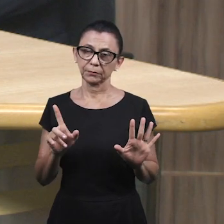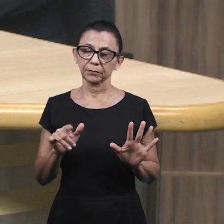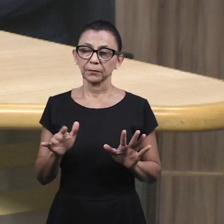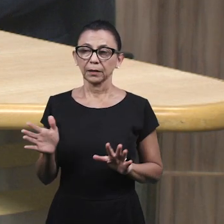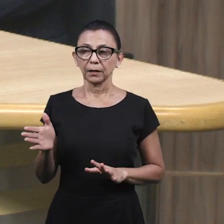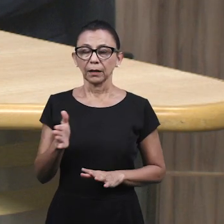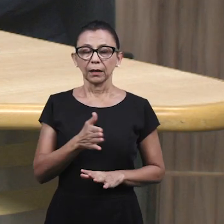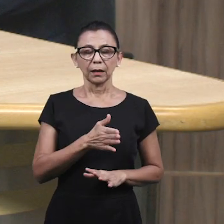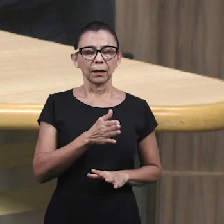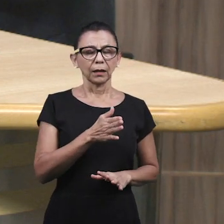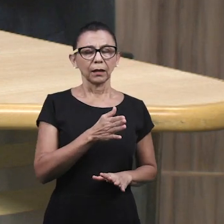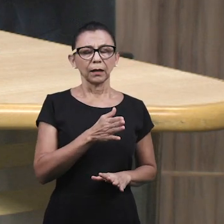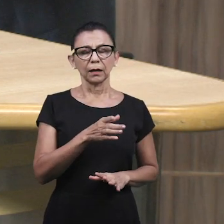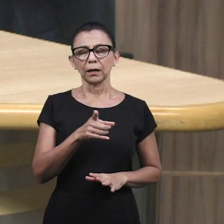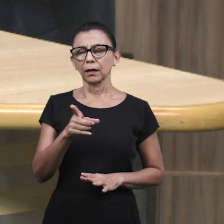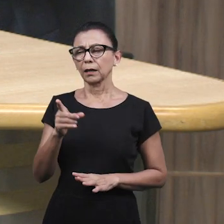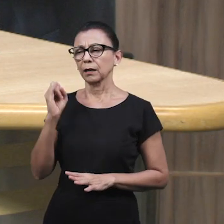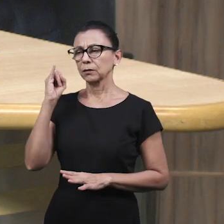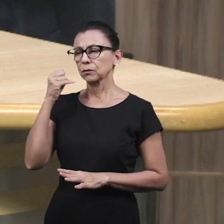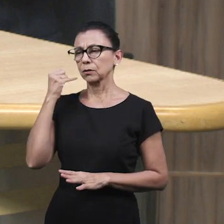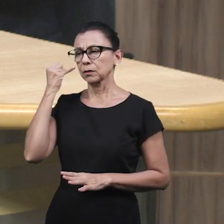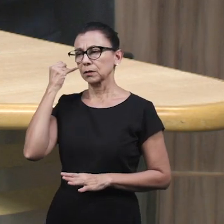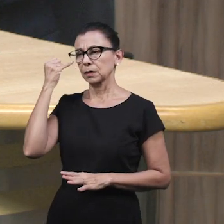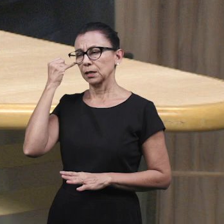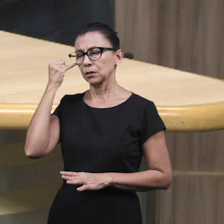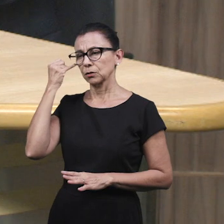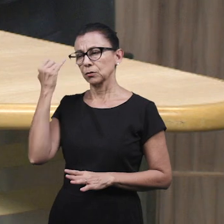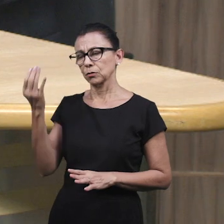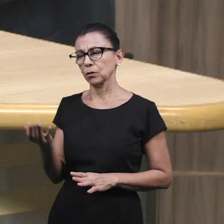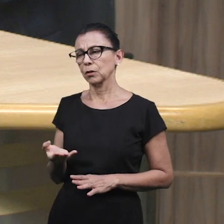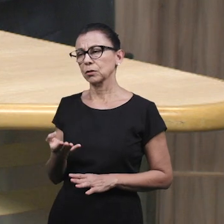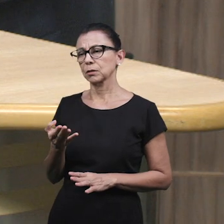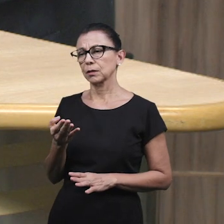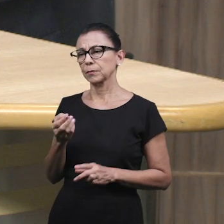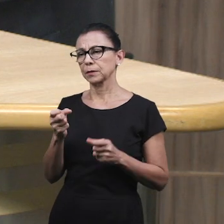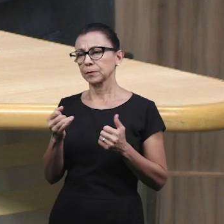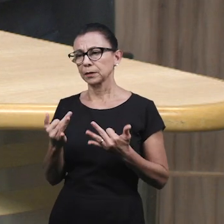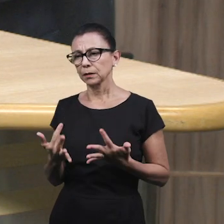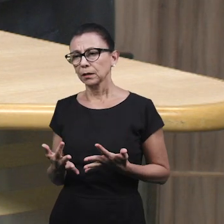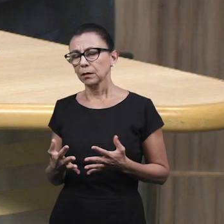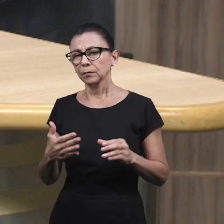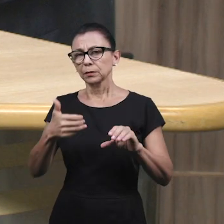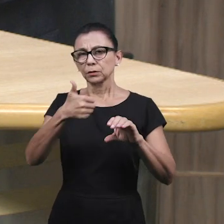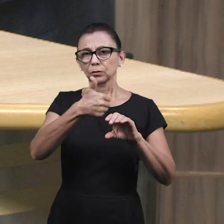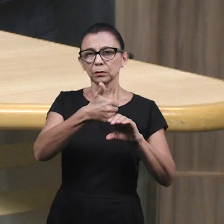só concluindo aqui, nós falamos muito sobre o cristianismo histórico e cristianismo profético.